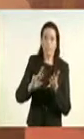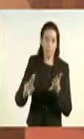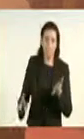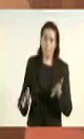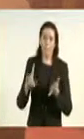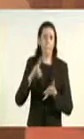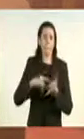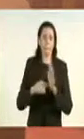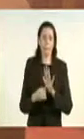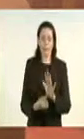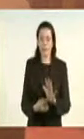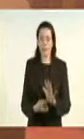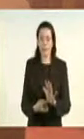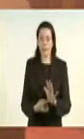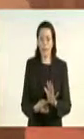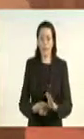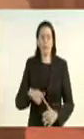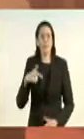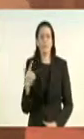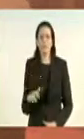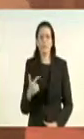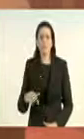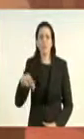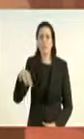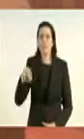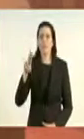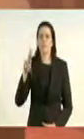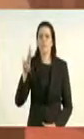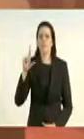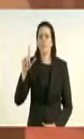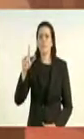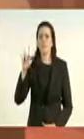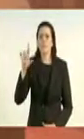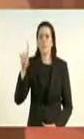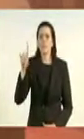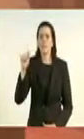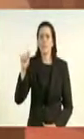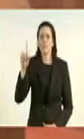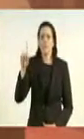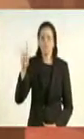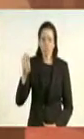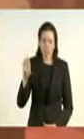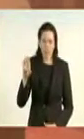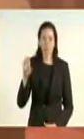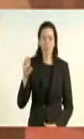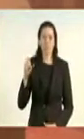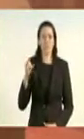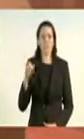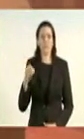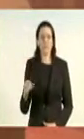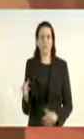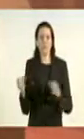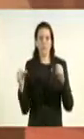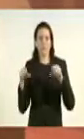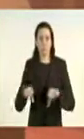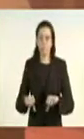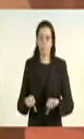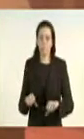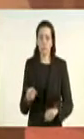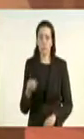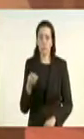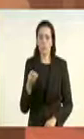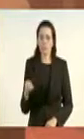existe nulidade de ato sem prejuízo. Não existe. Se Vossa Excelência apontasse,